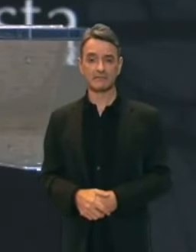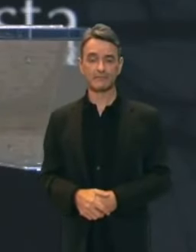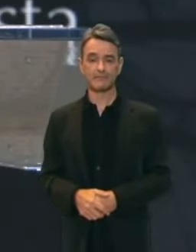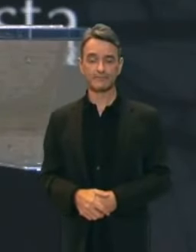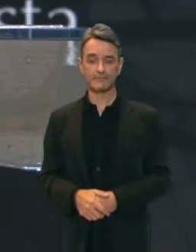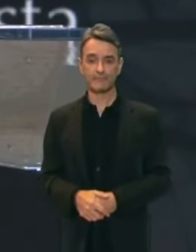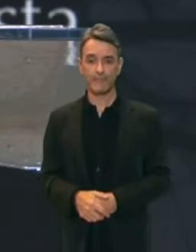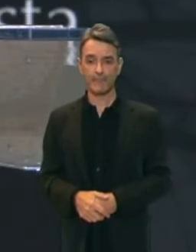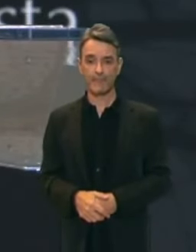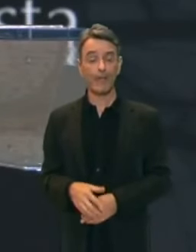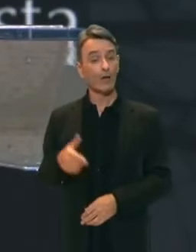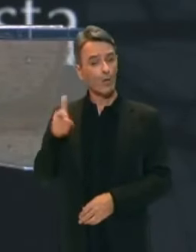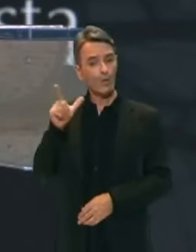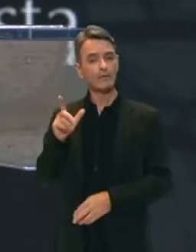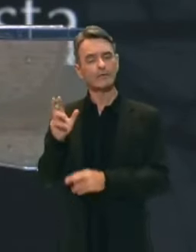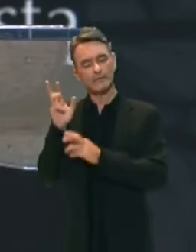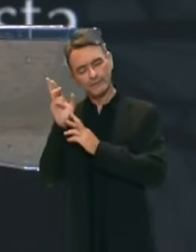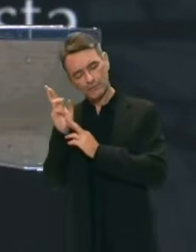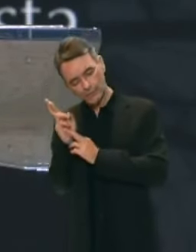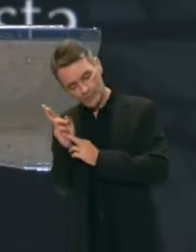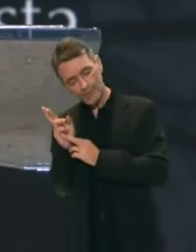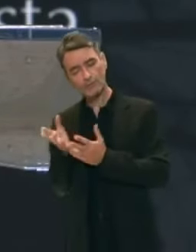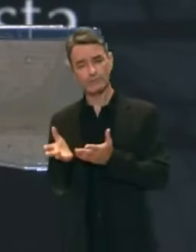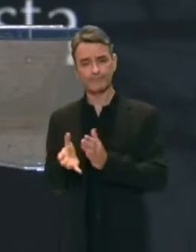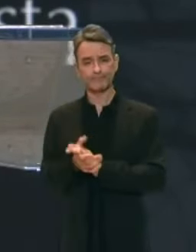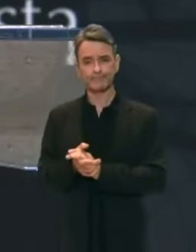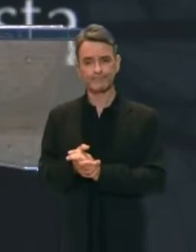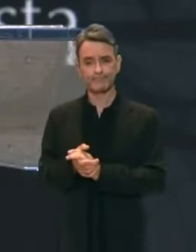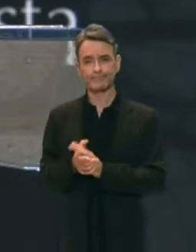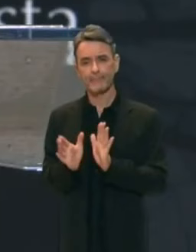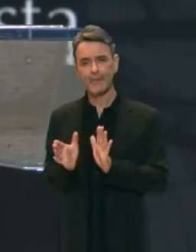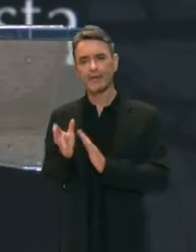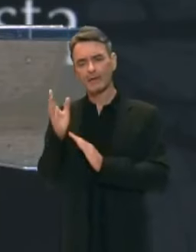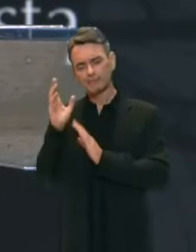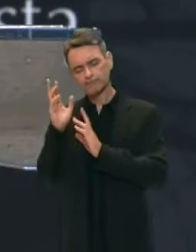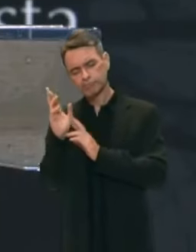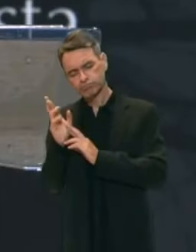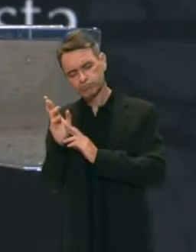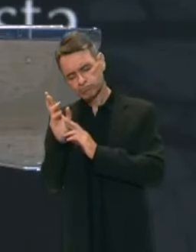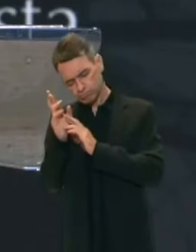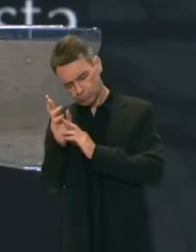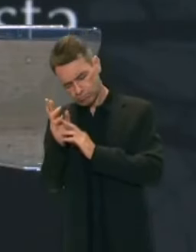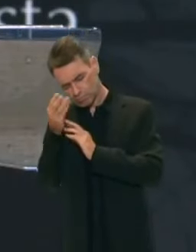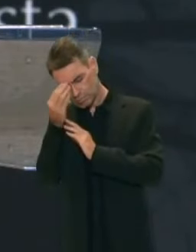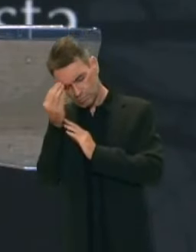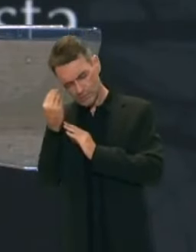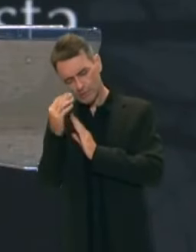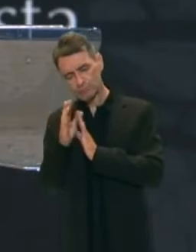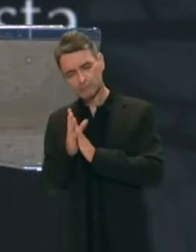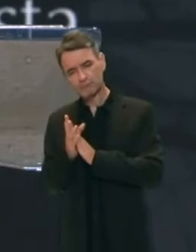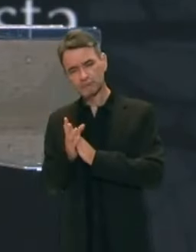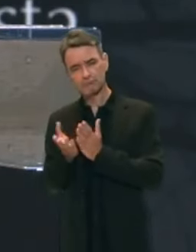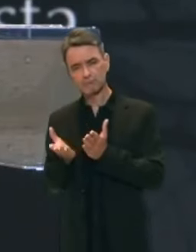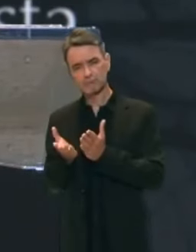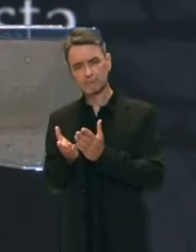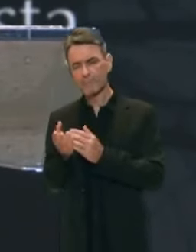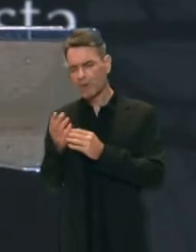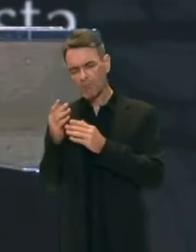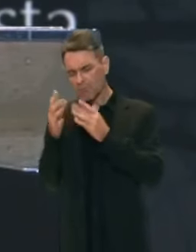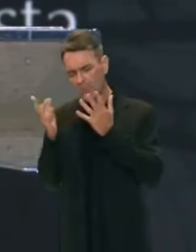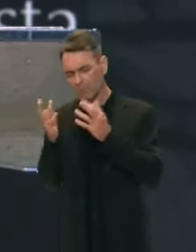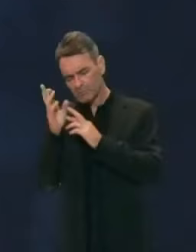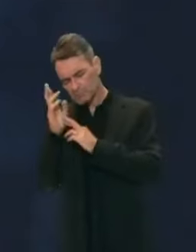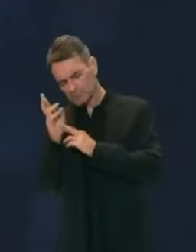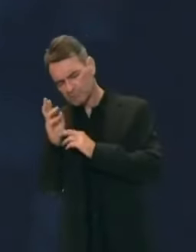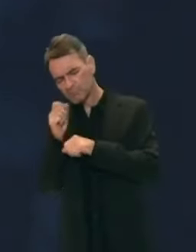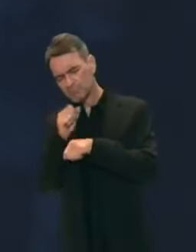Ontem você dormiu, a tua consciência se apagou. Você não tem a mínima ideia do que aconteceu